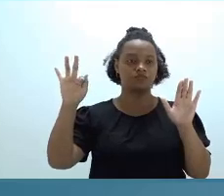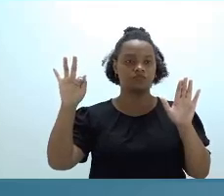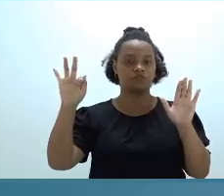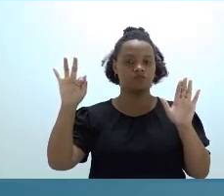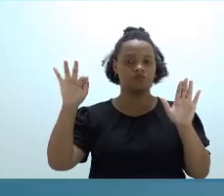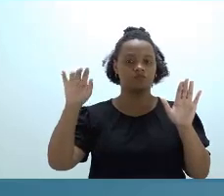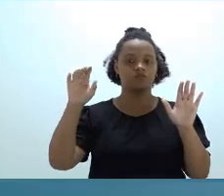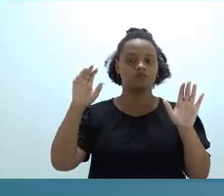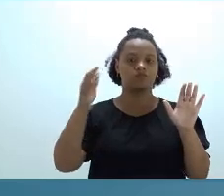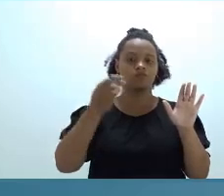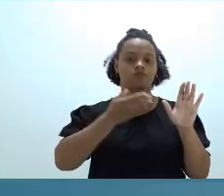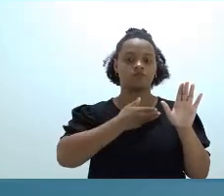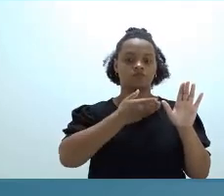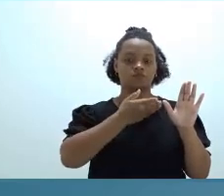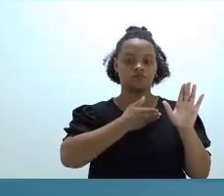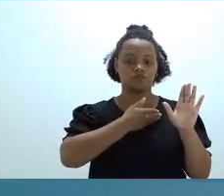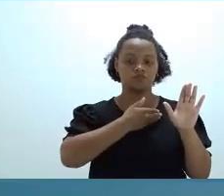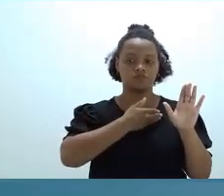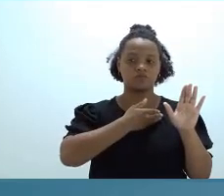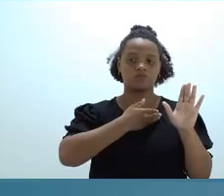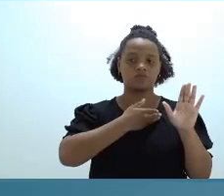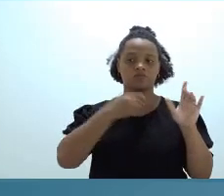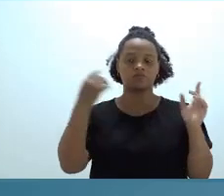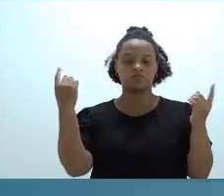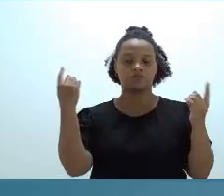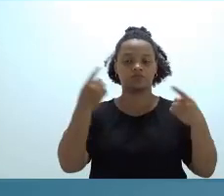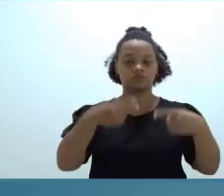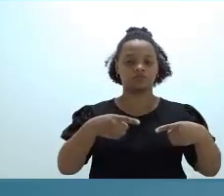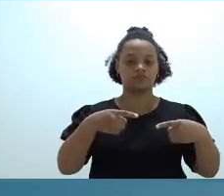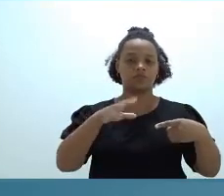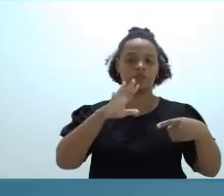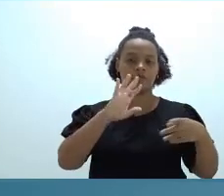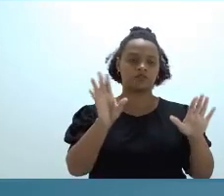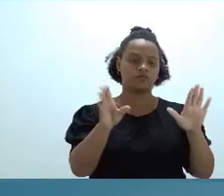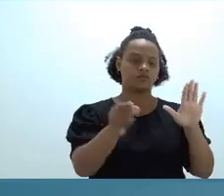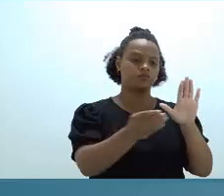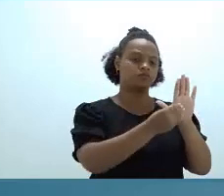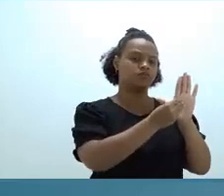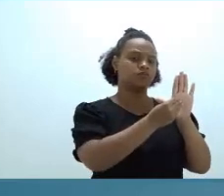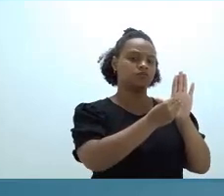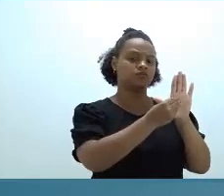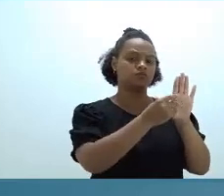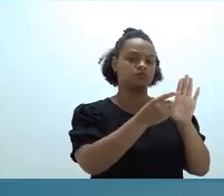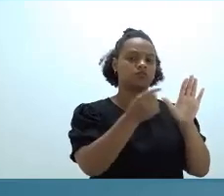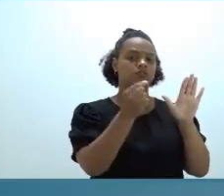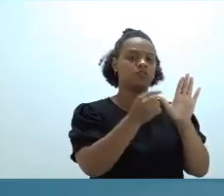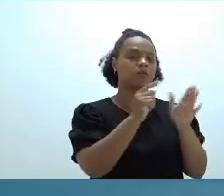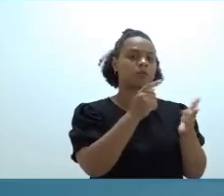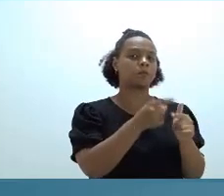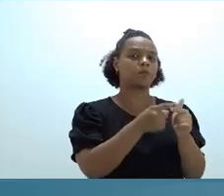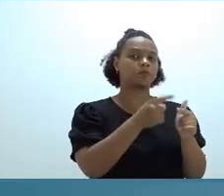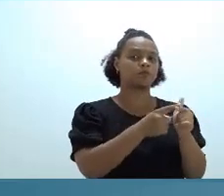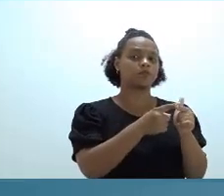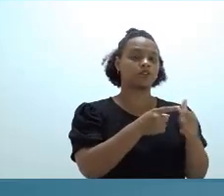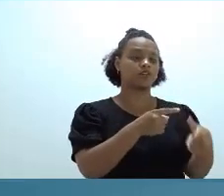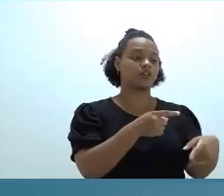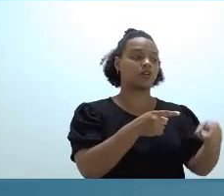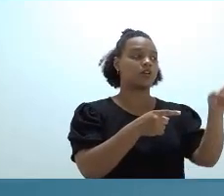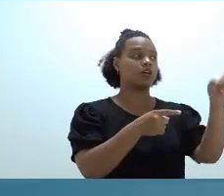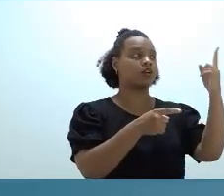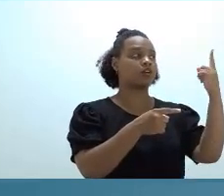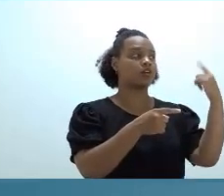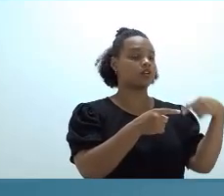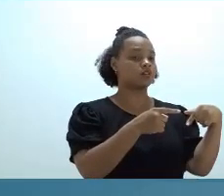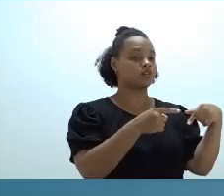precedente surgiu em razão do anterior, que foi